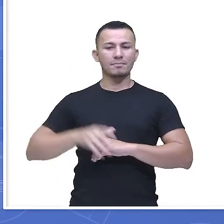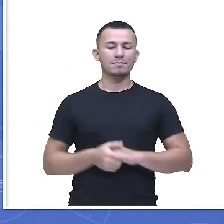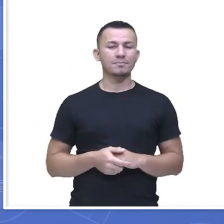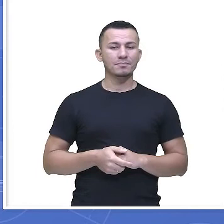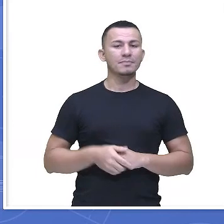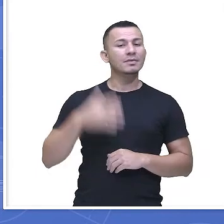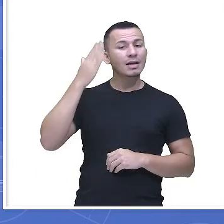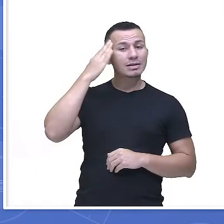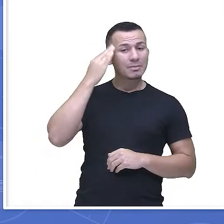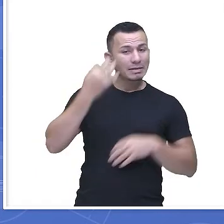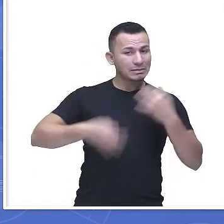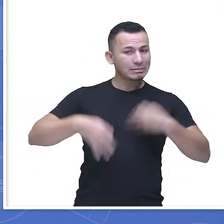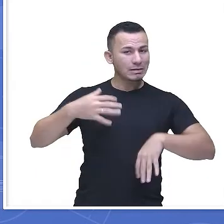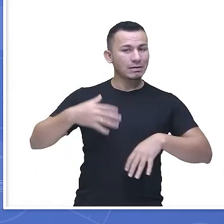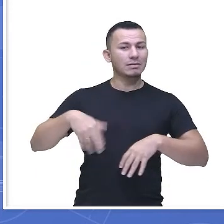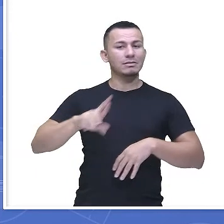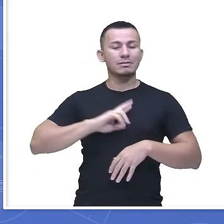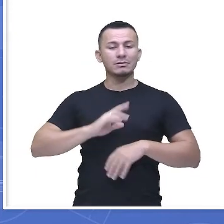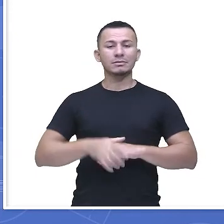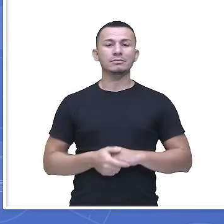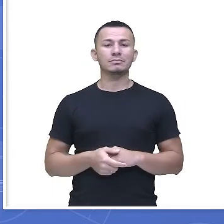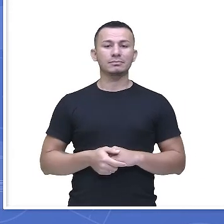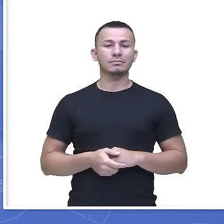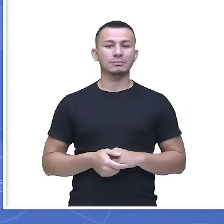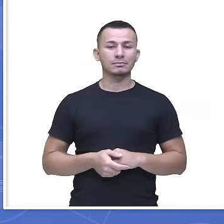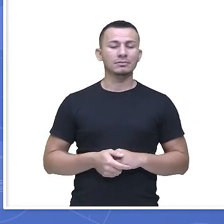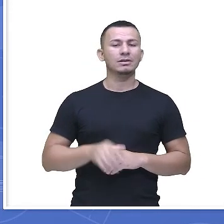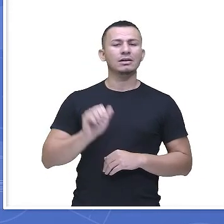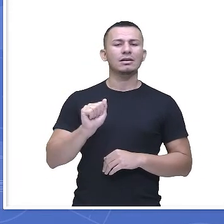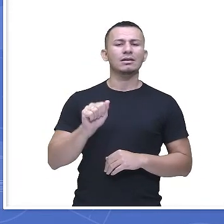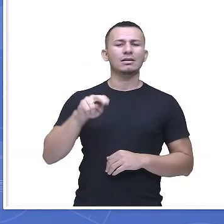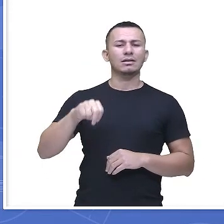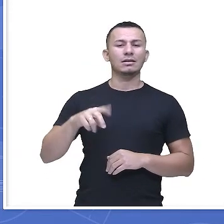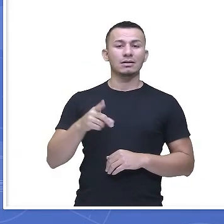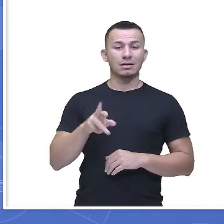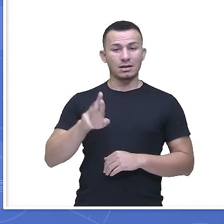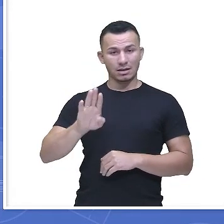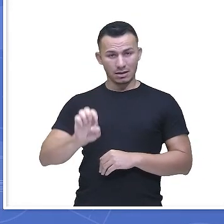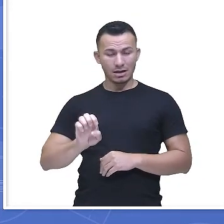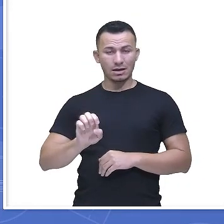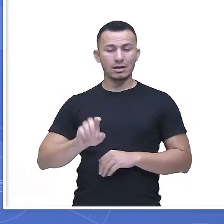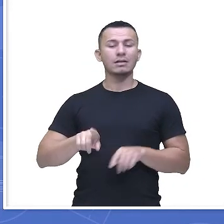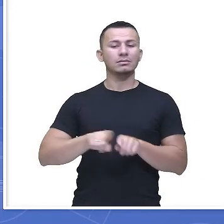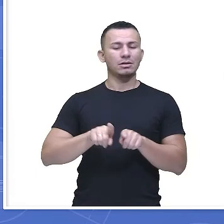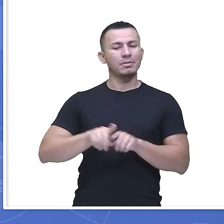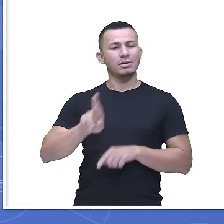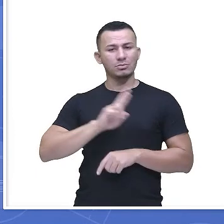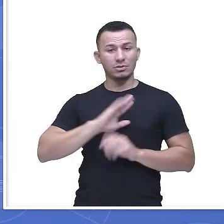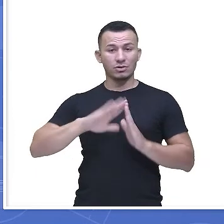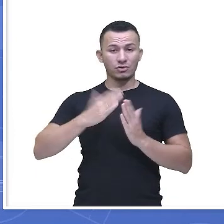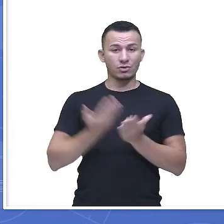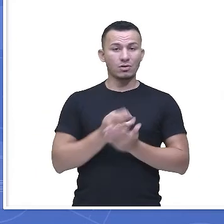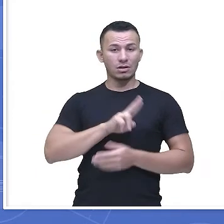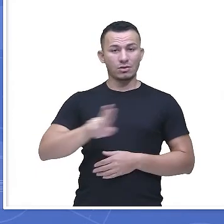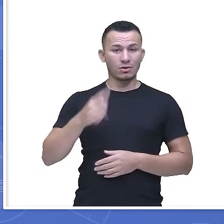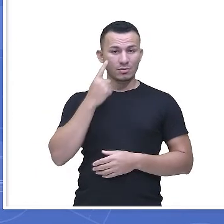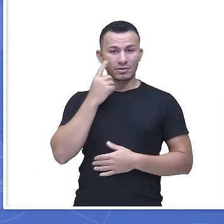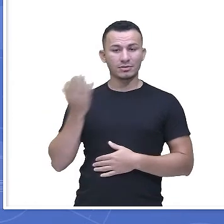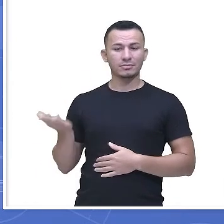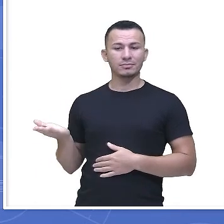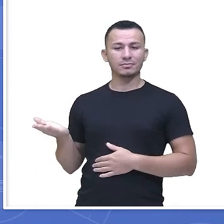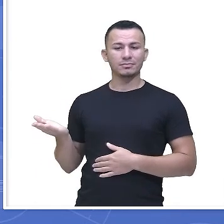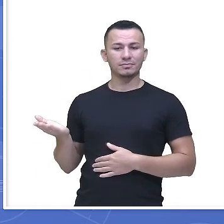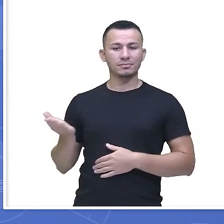ela acertou. André Felipe, que é lá da Escola Estadual Roderick Castelo Branco, lá no São